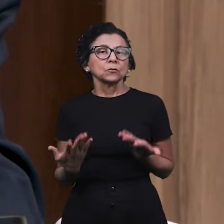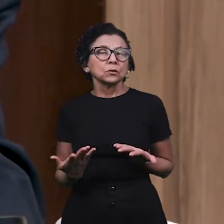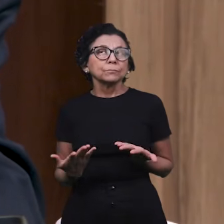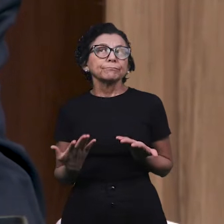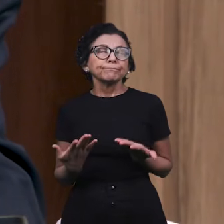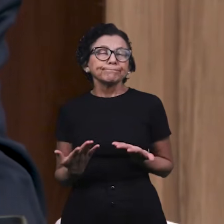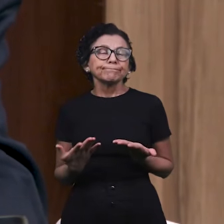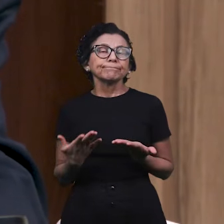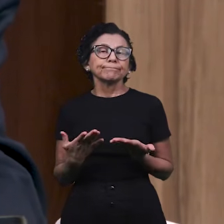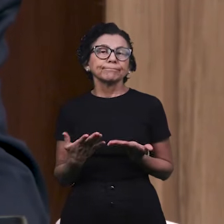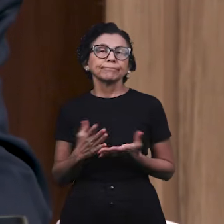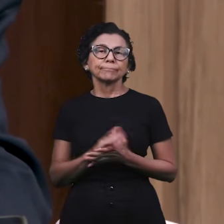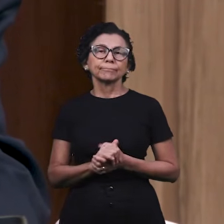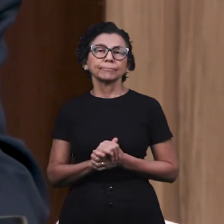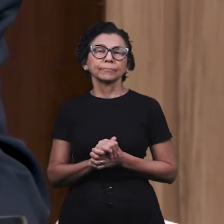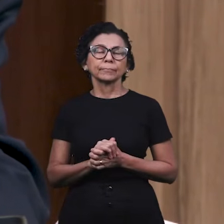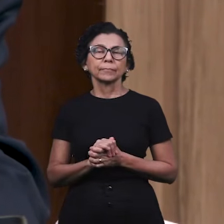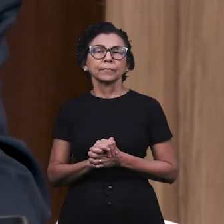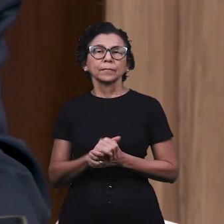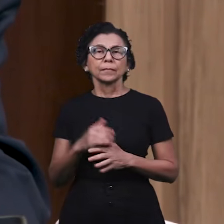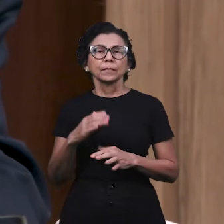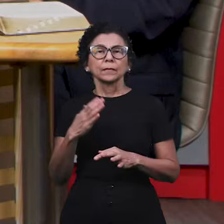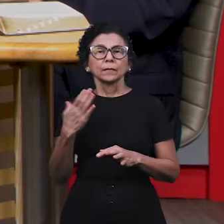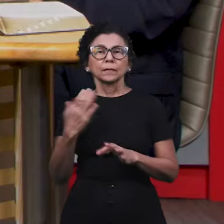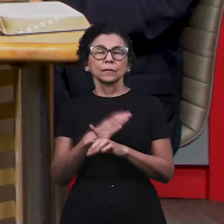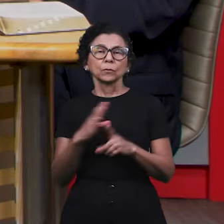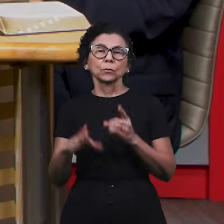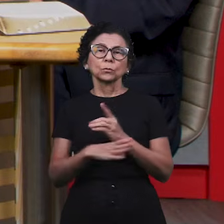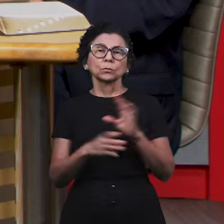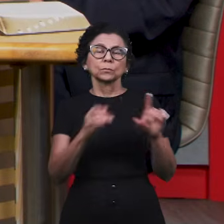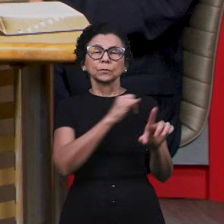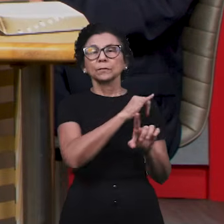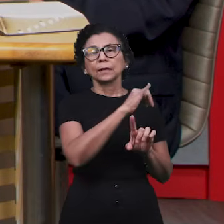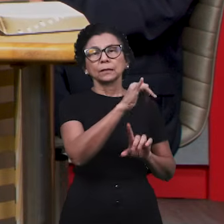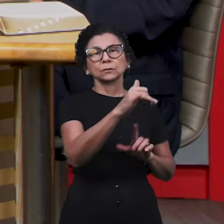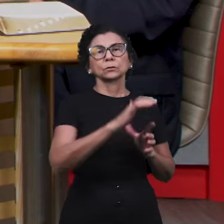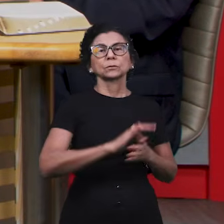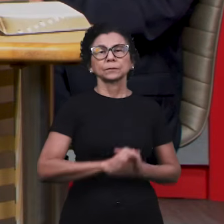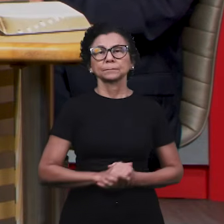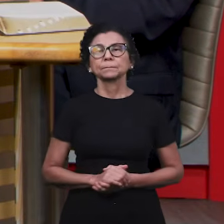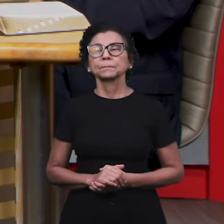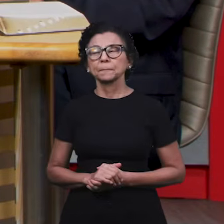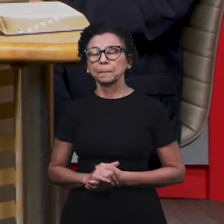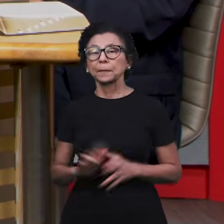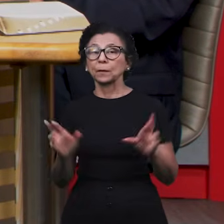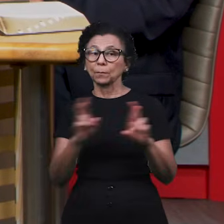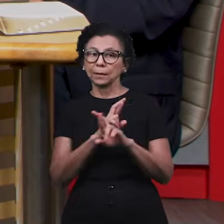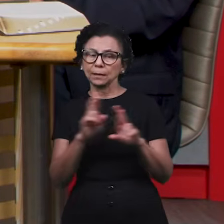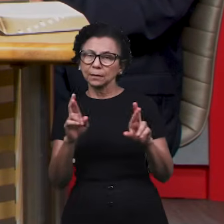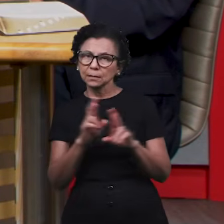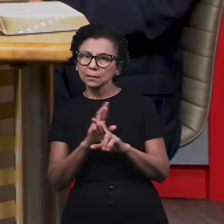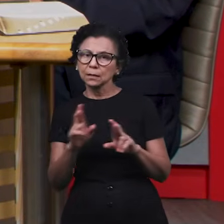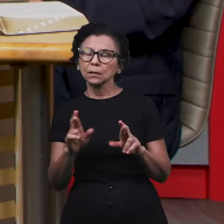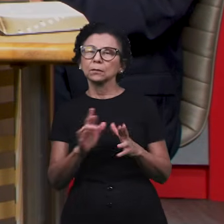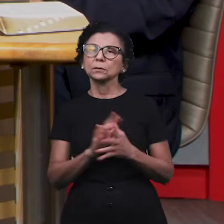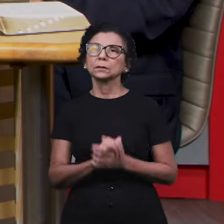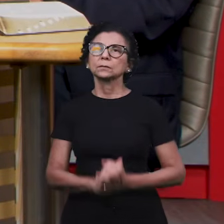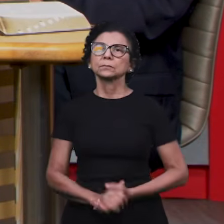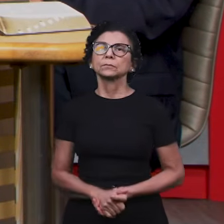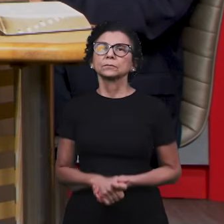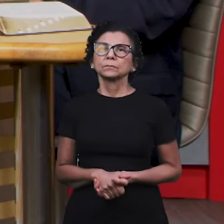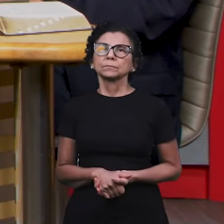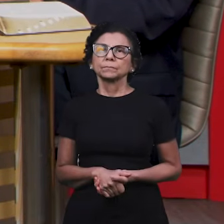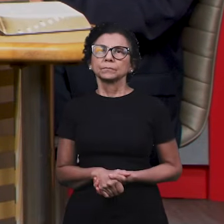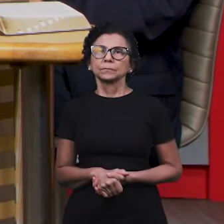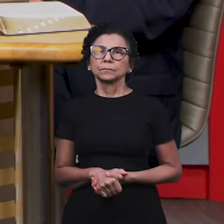profético. Então esse aspecto realmente é fundamental, né? E os louvores também pós-mensagem, né? Está de acordo com o que foi a mensagem. Também,